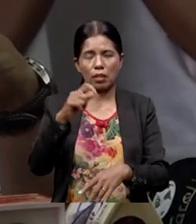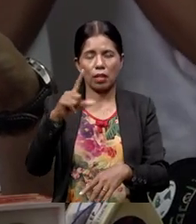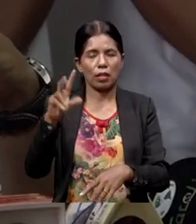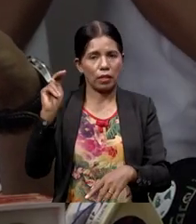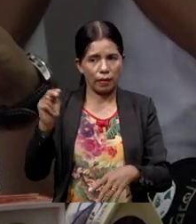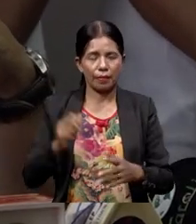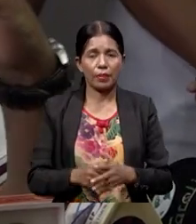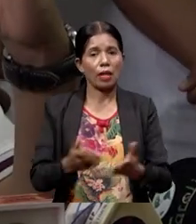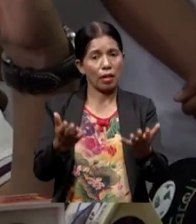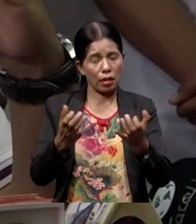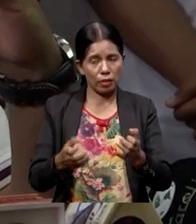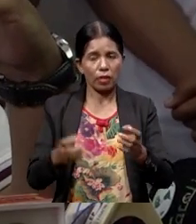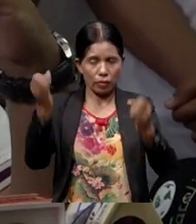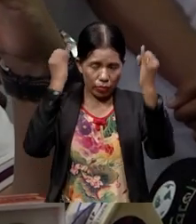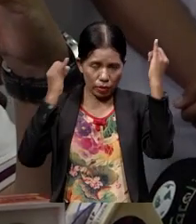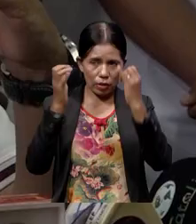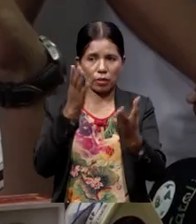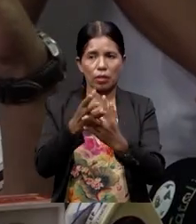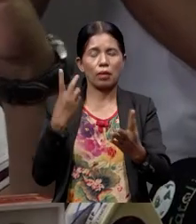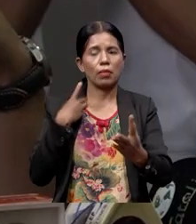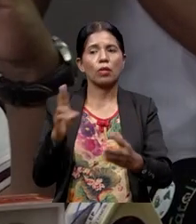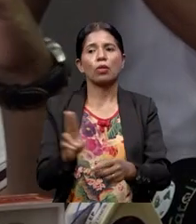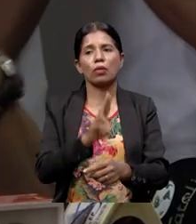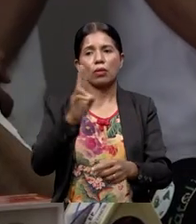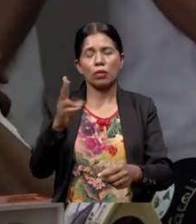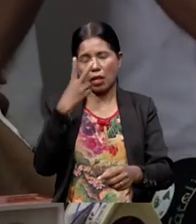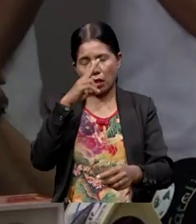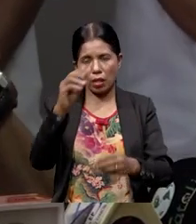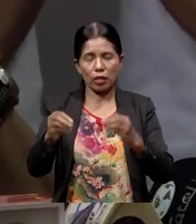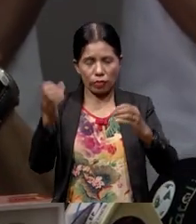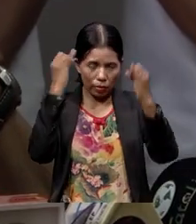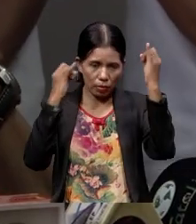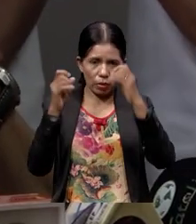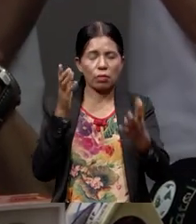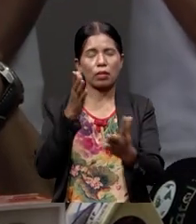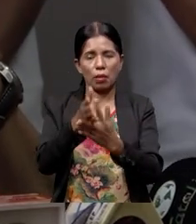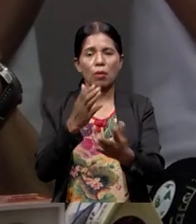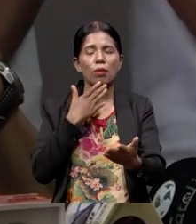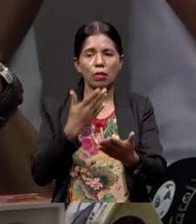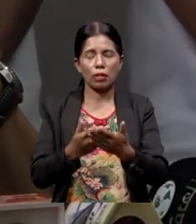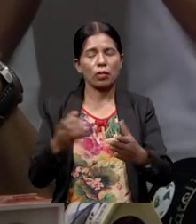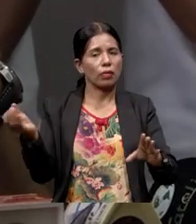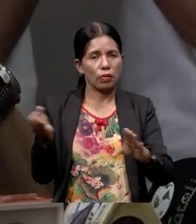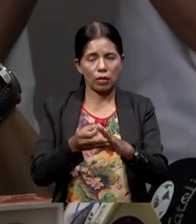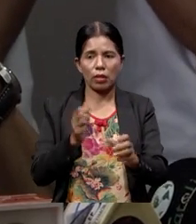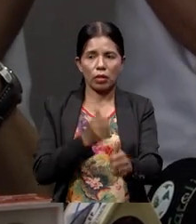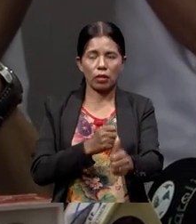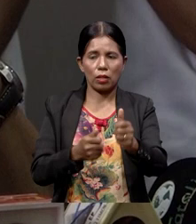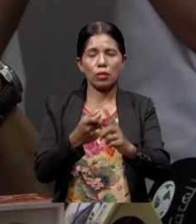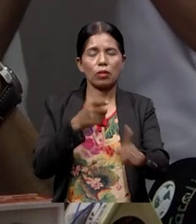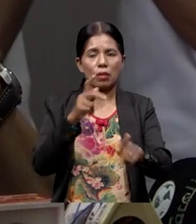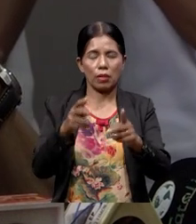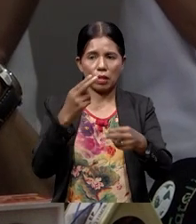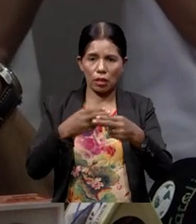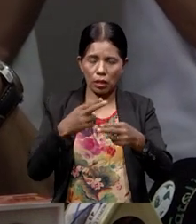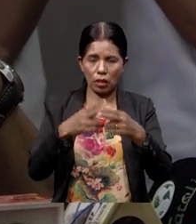cara acredita que a informação na Tama, vamos ter que gerar, né? A informação Tama qualidade que lá. Também tem formato e tem que preencher. Possível nenaran,